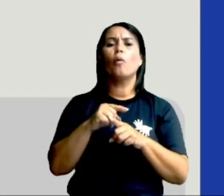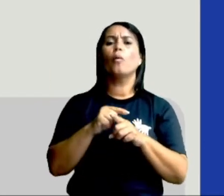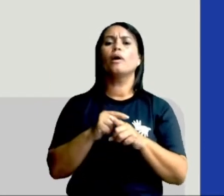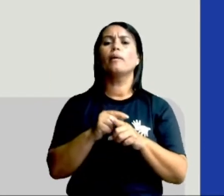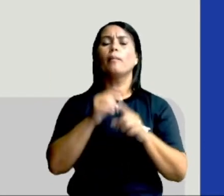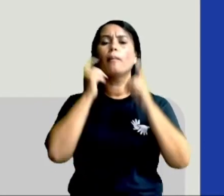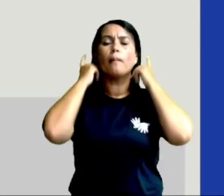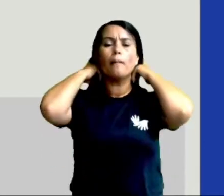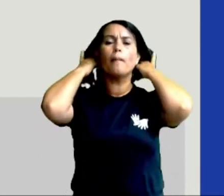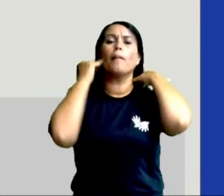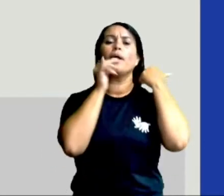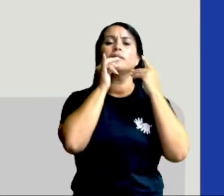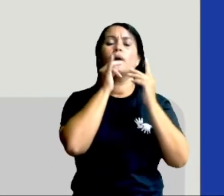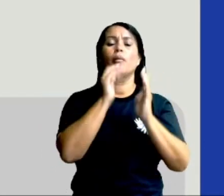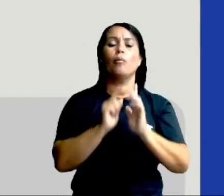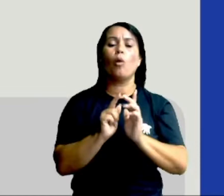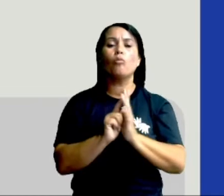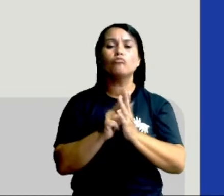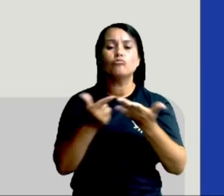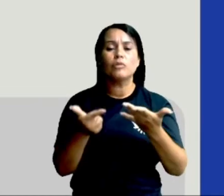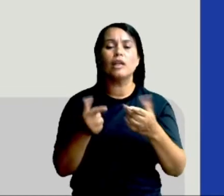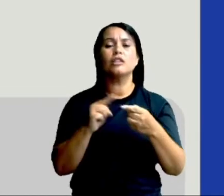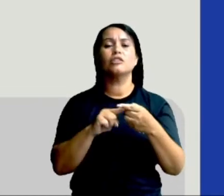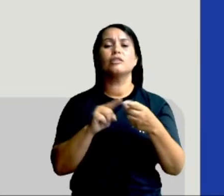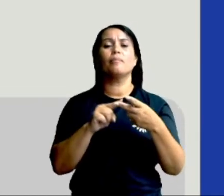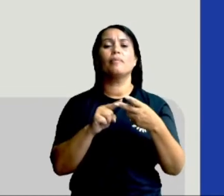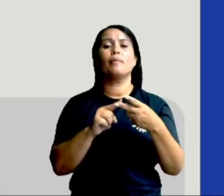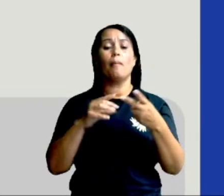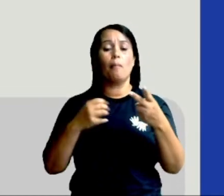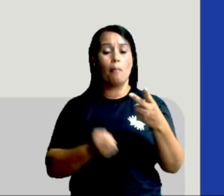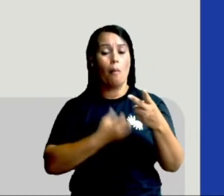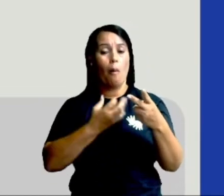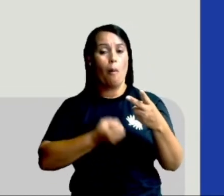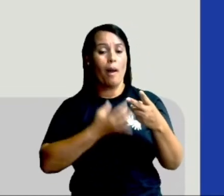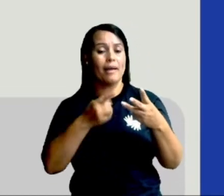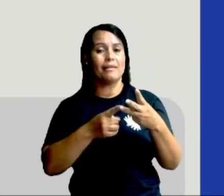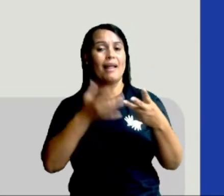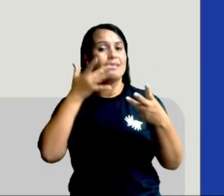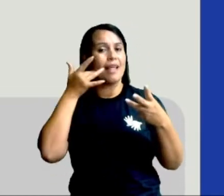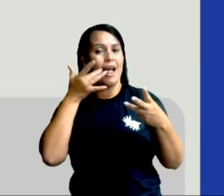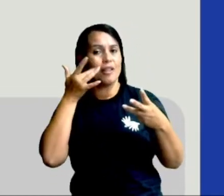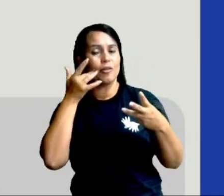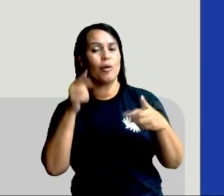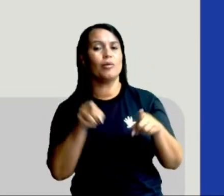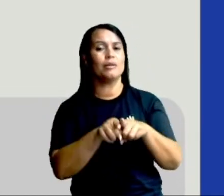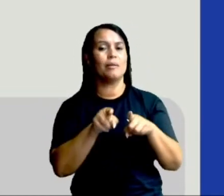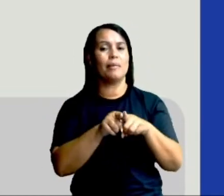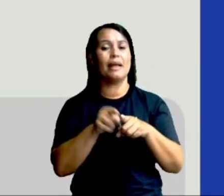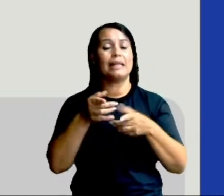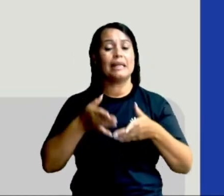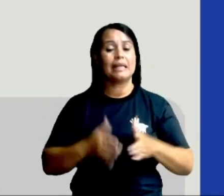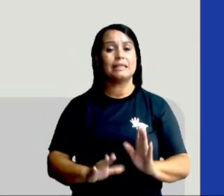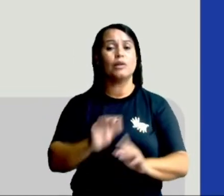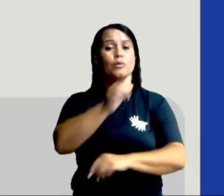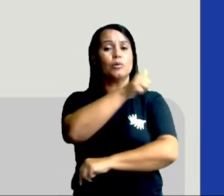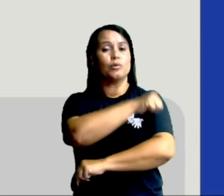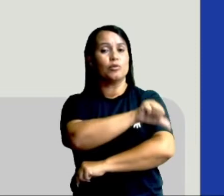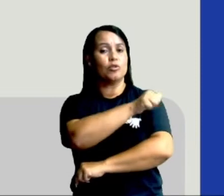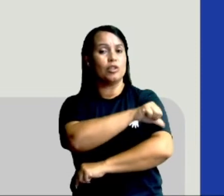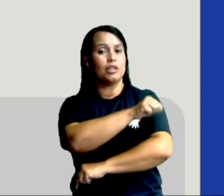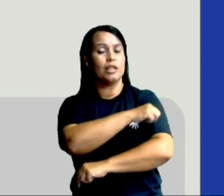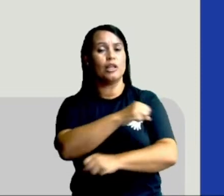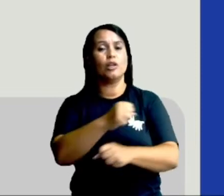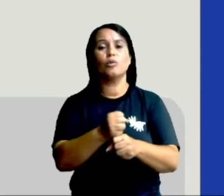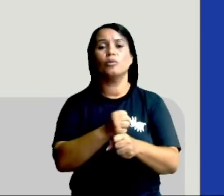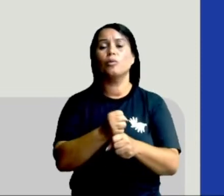jornalista, contista, cronista, romancista, poeta e teatrólogo. Ele nasceu no Rio de Janeiro